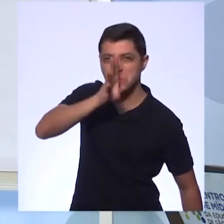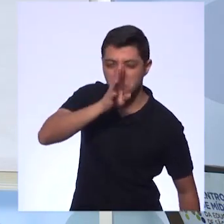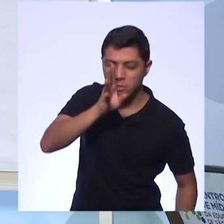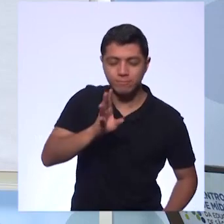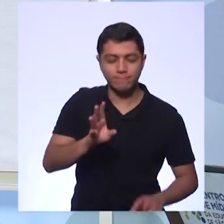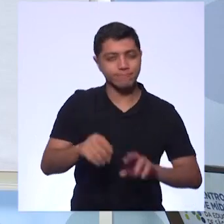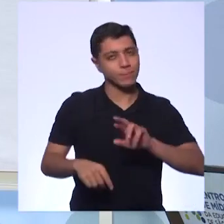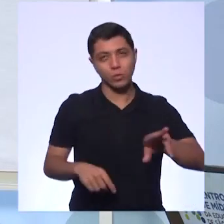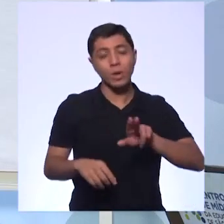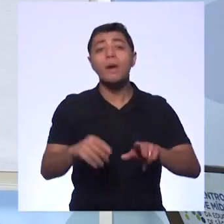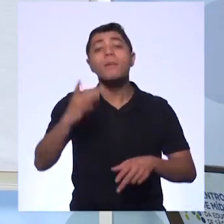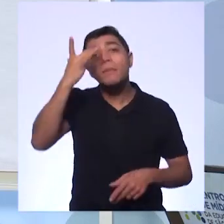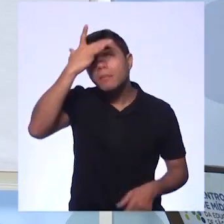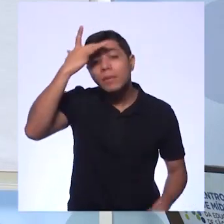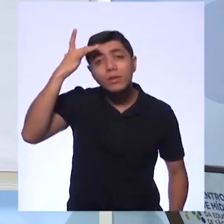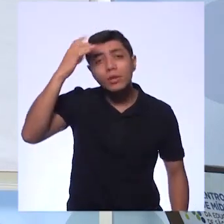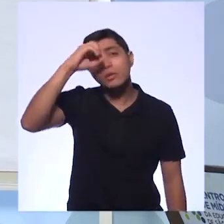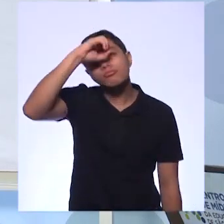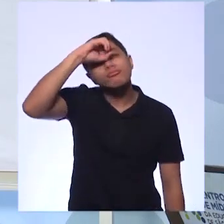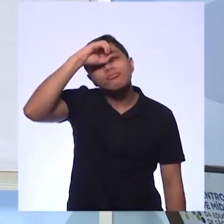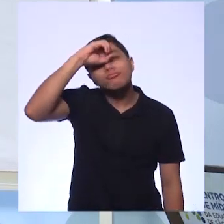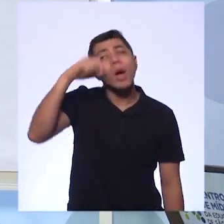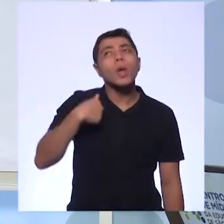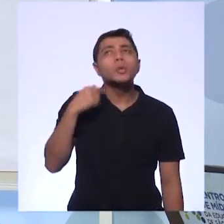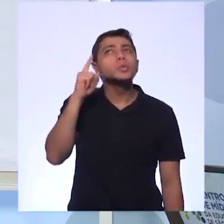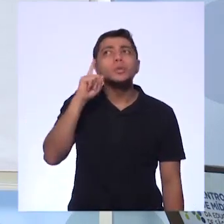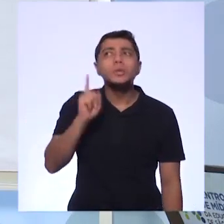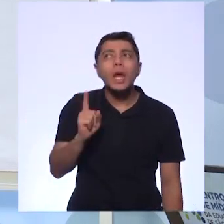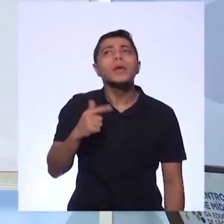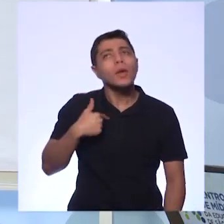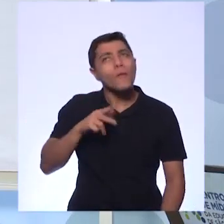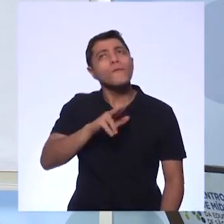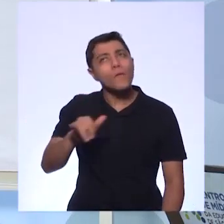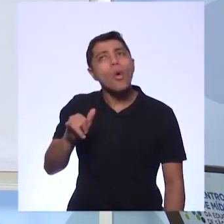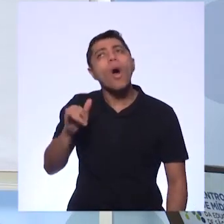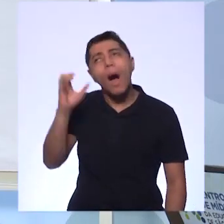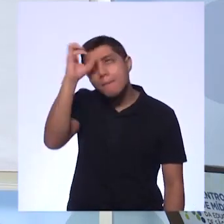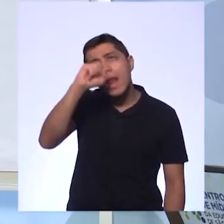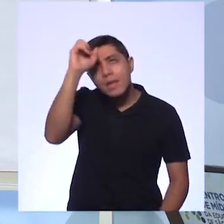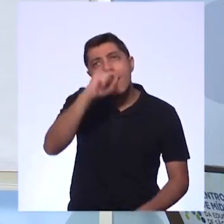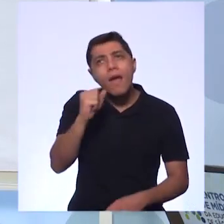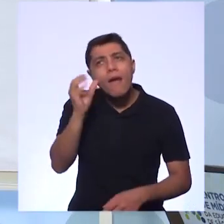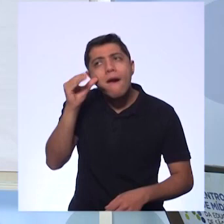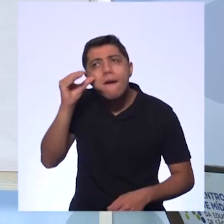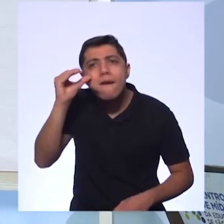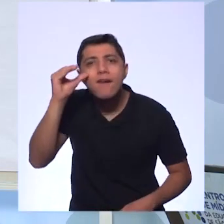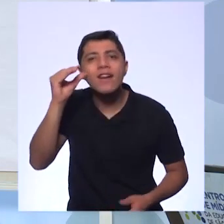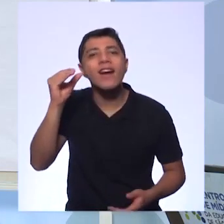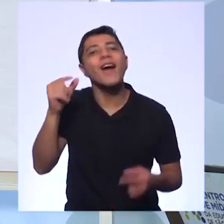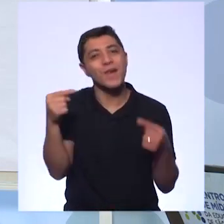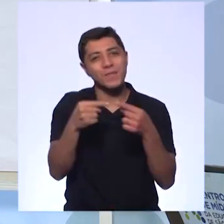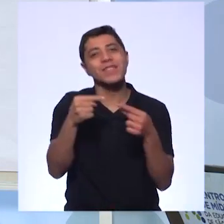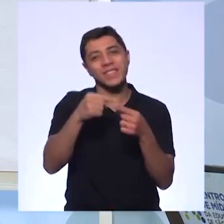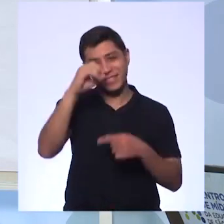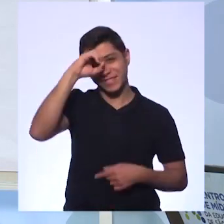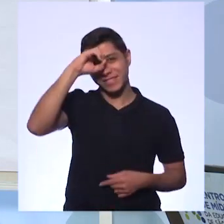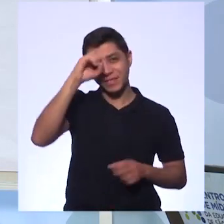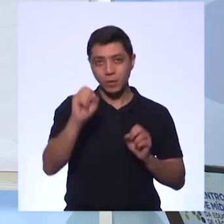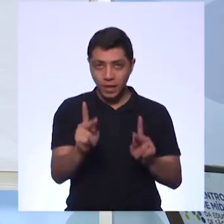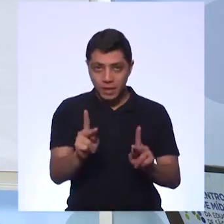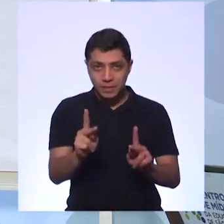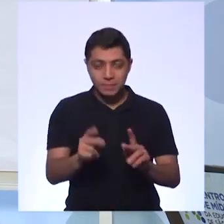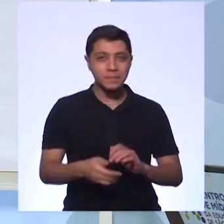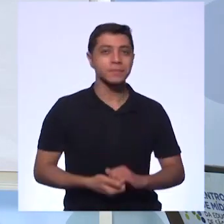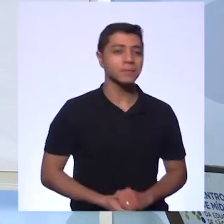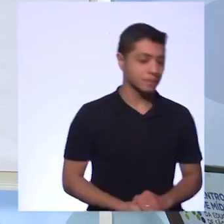aí você vai atrás daquilo para você melhorar. Então, a gente conseguiu aqui ver com todas as palavras da primeira e a gente tem as das segundas. E